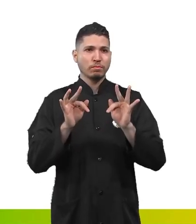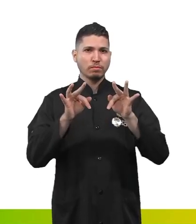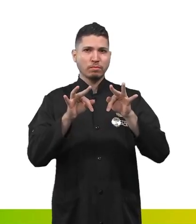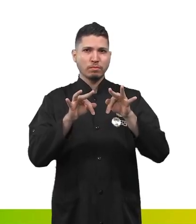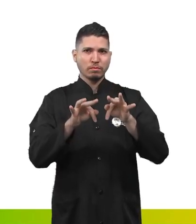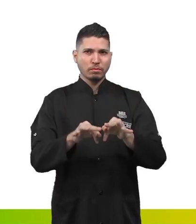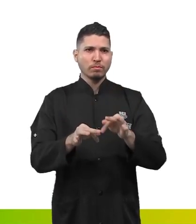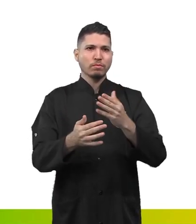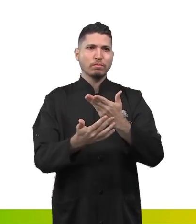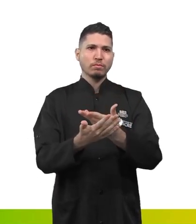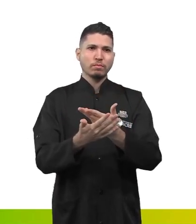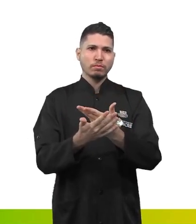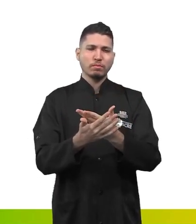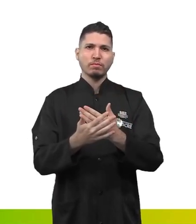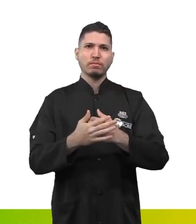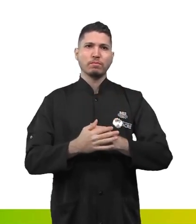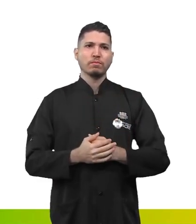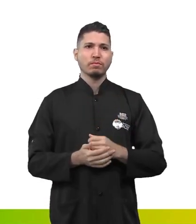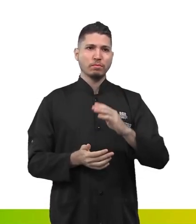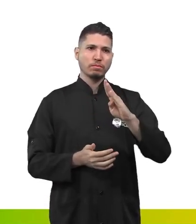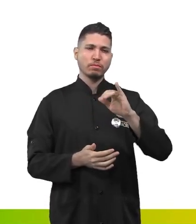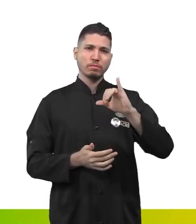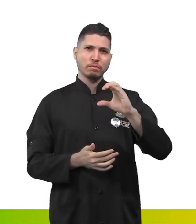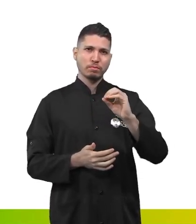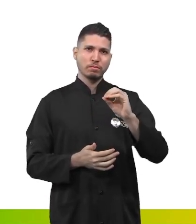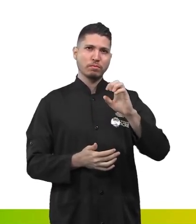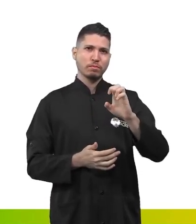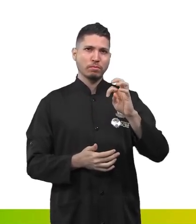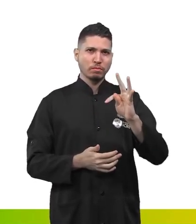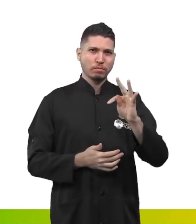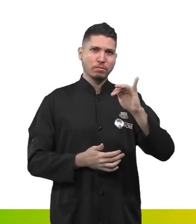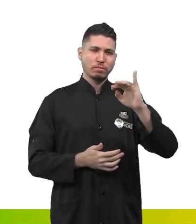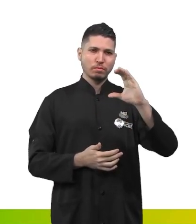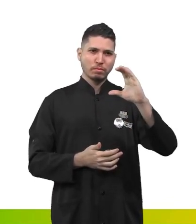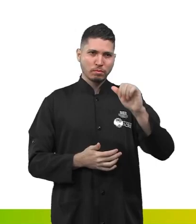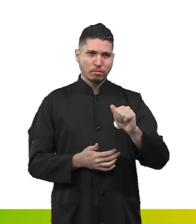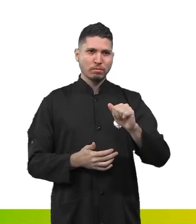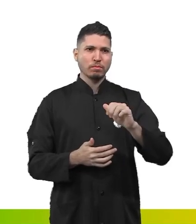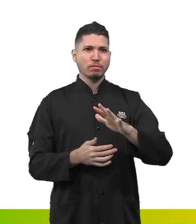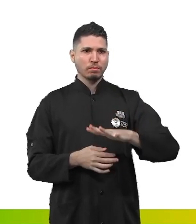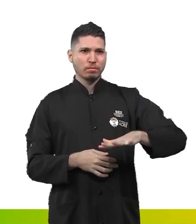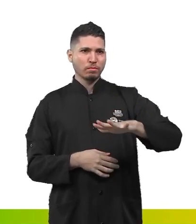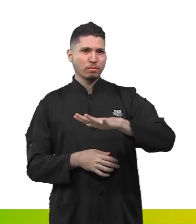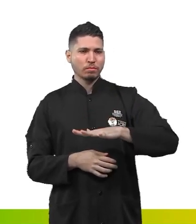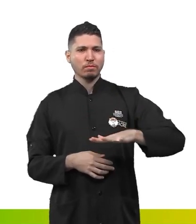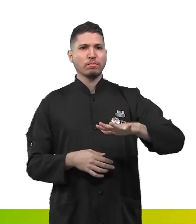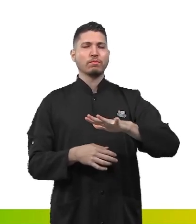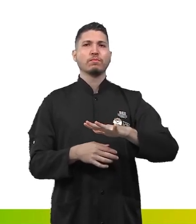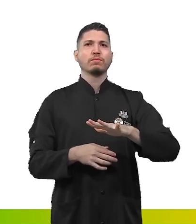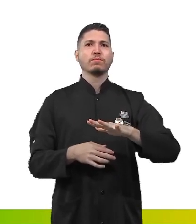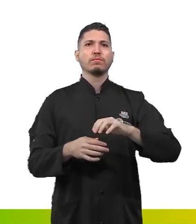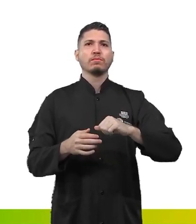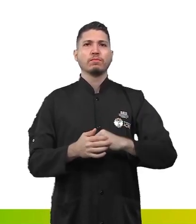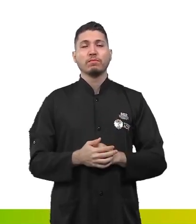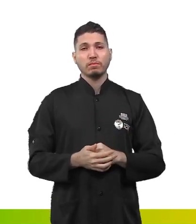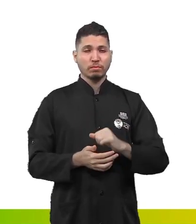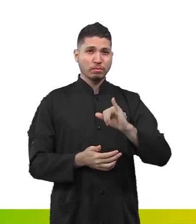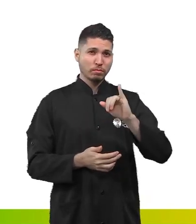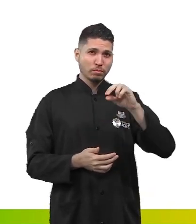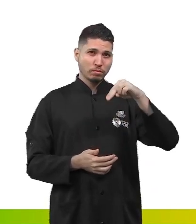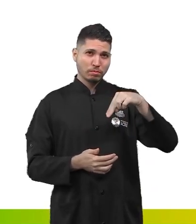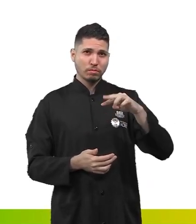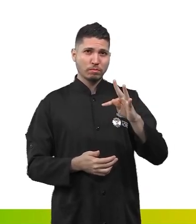podemos dizer o seguinte: a bioética é uma área interdisciplinar que busca equilibrar